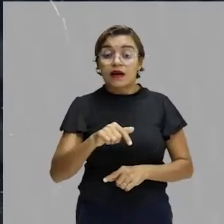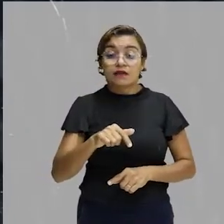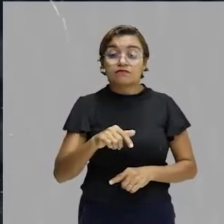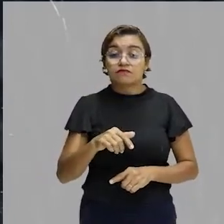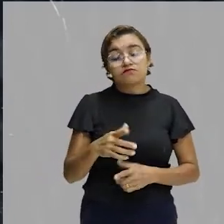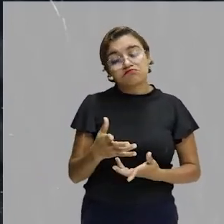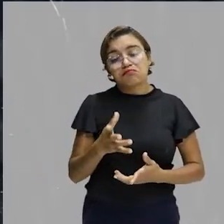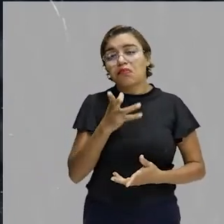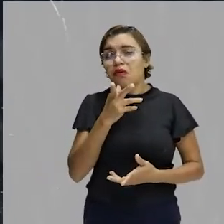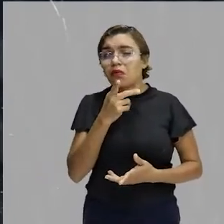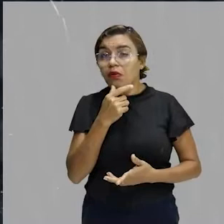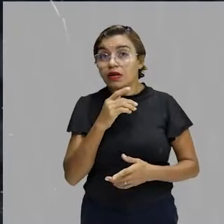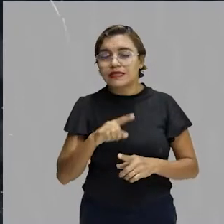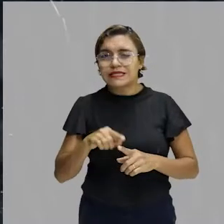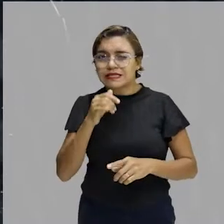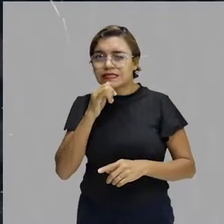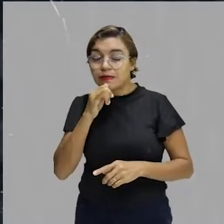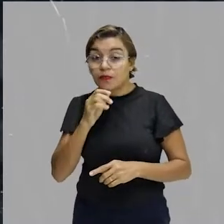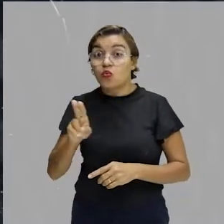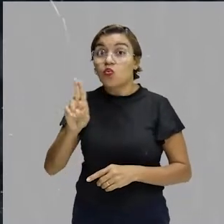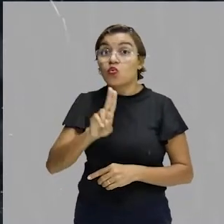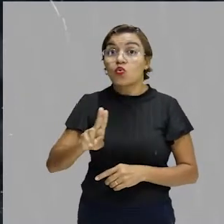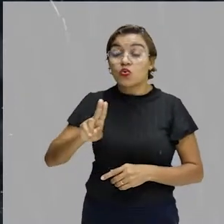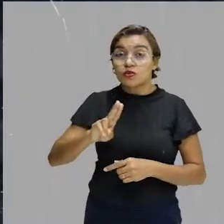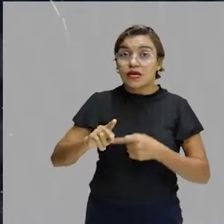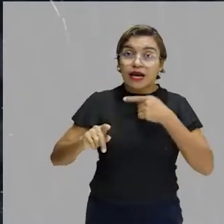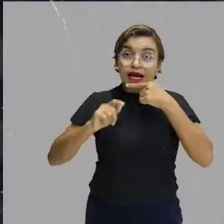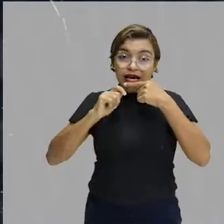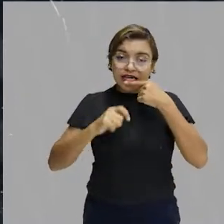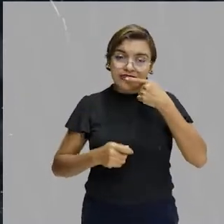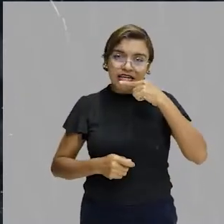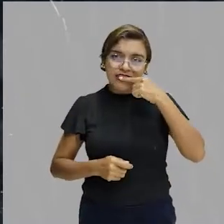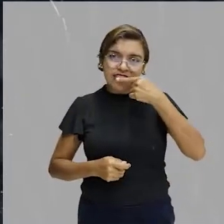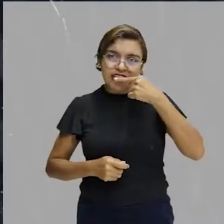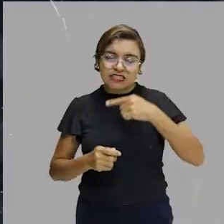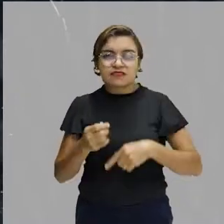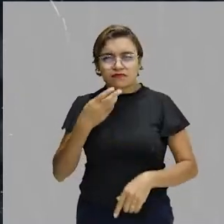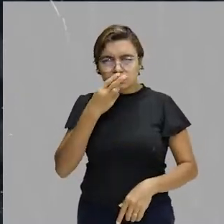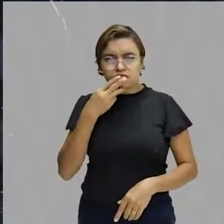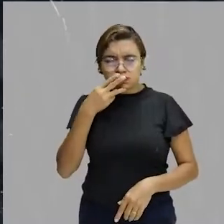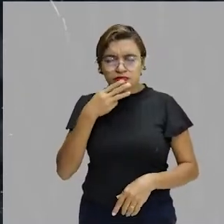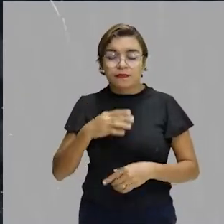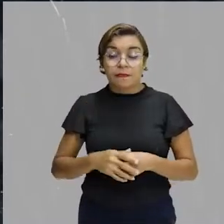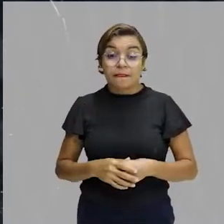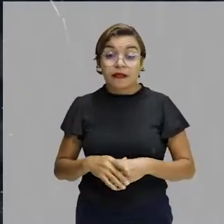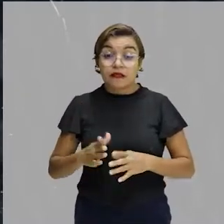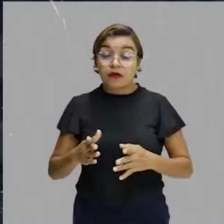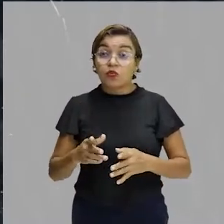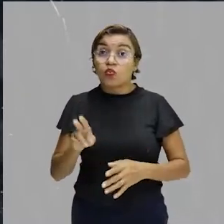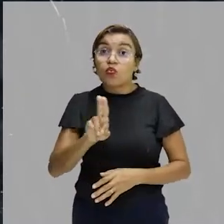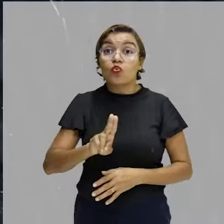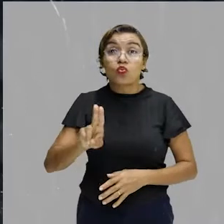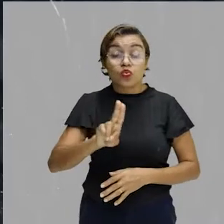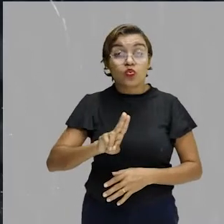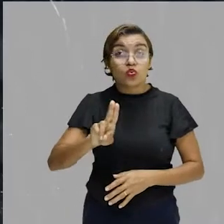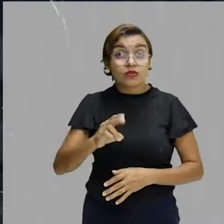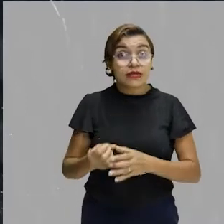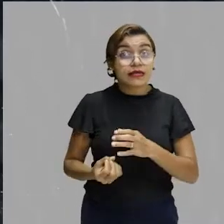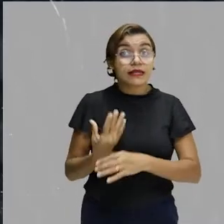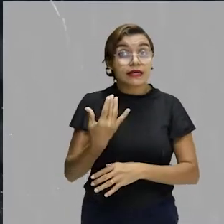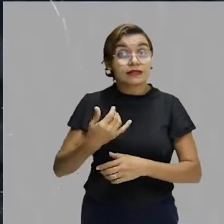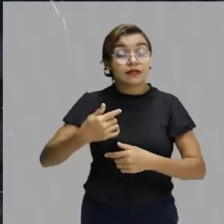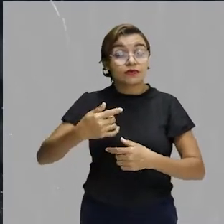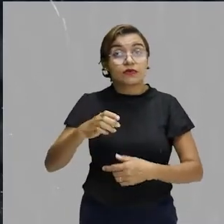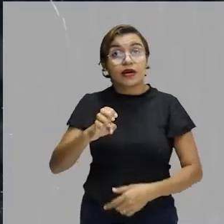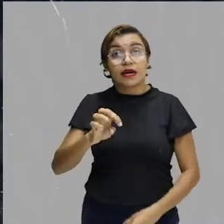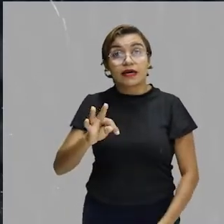principalmente a cana-de-açúcar, gente, tá certo? Eu consigo produzir cana-de-açúcar dentro dos limites da vida humana? Com certeza. 6 meses aí, principalmente